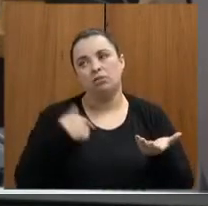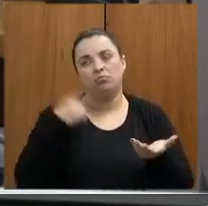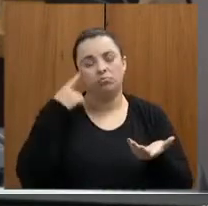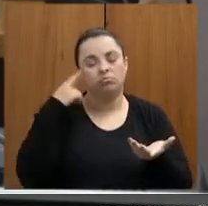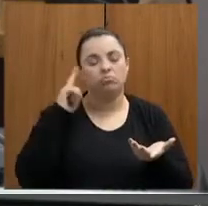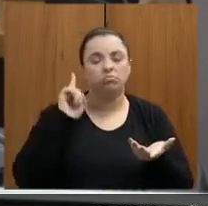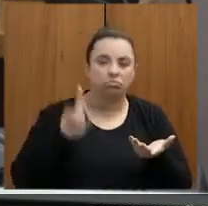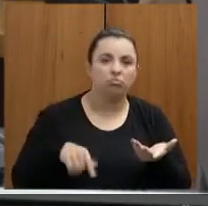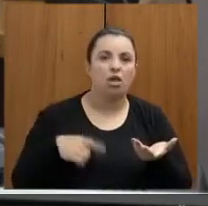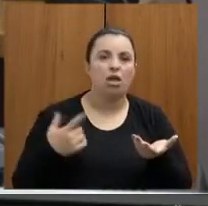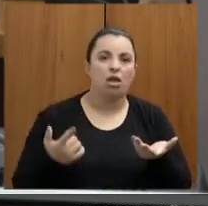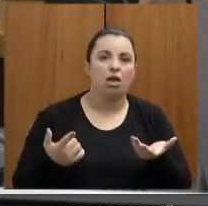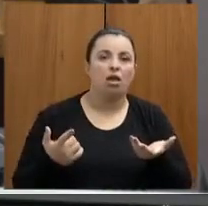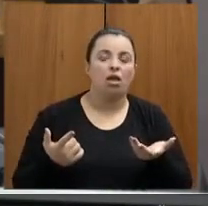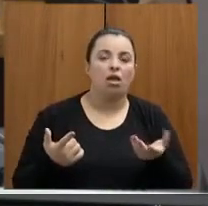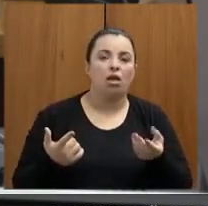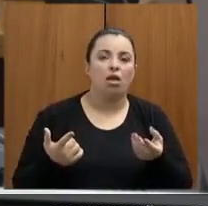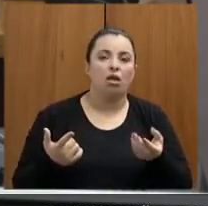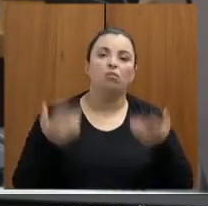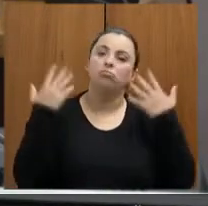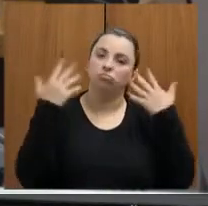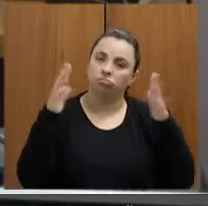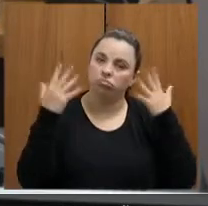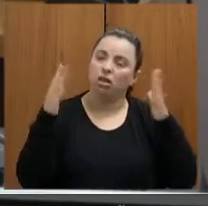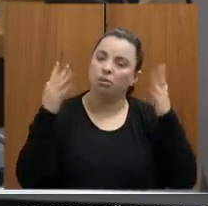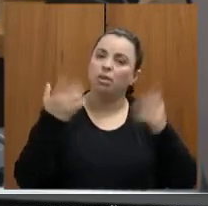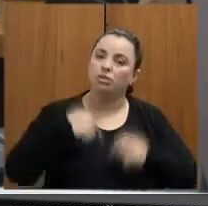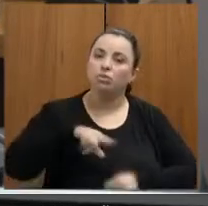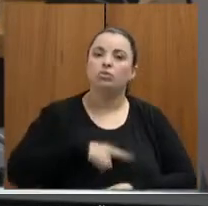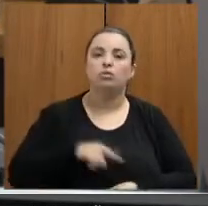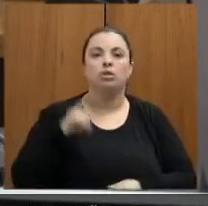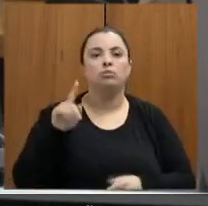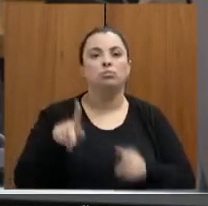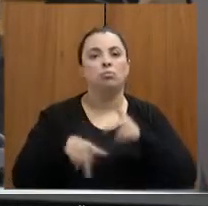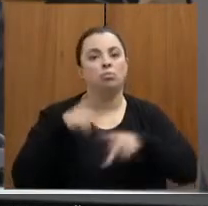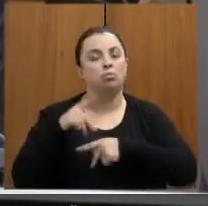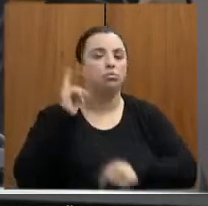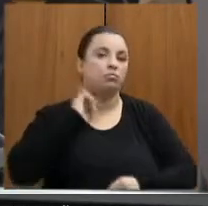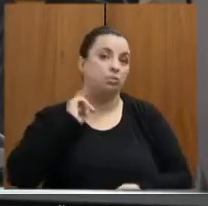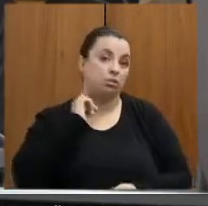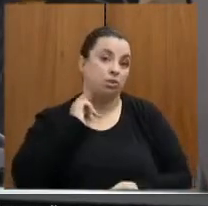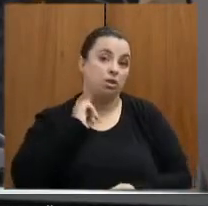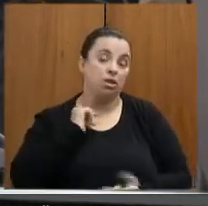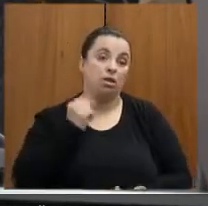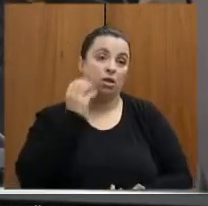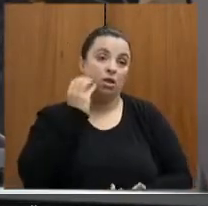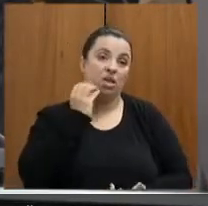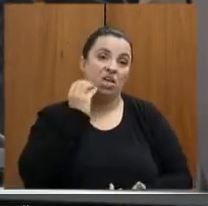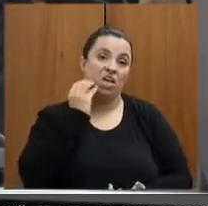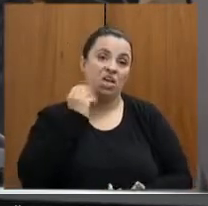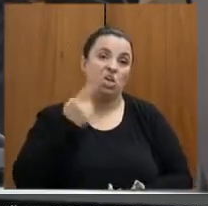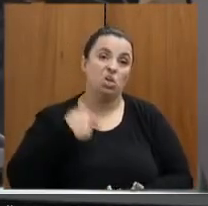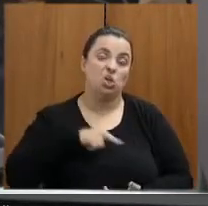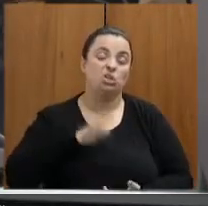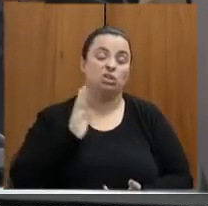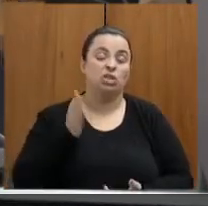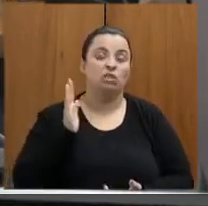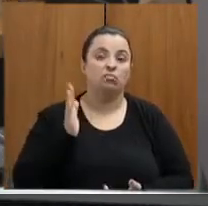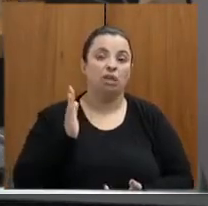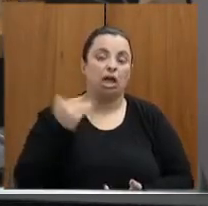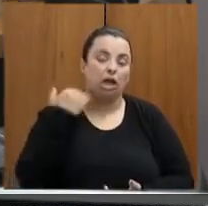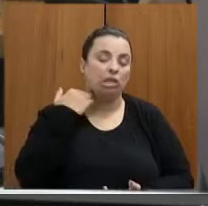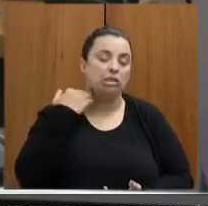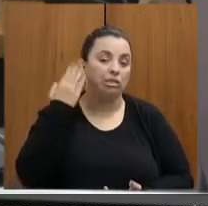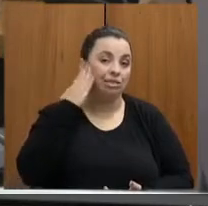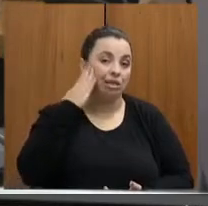é comemoração de todos nós mineiros não é uma coisa que todo mundo já tava re cansado sabe aí que nosso queijo